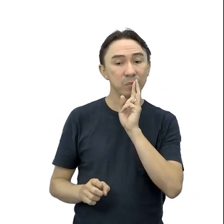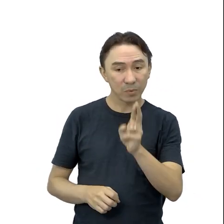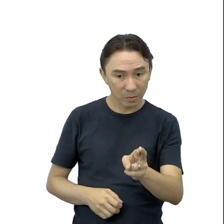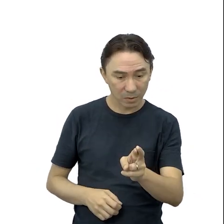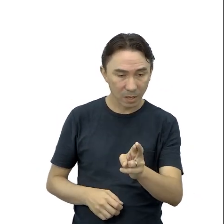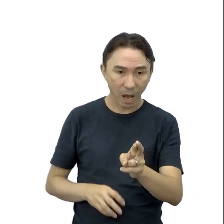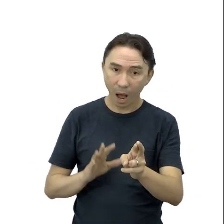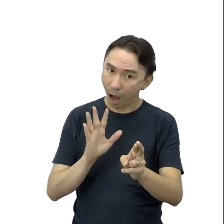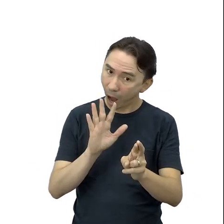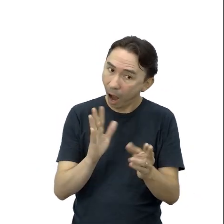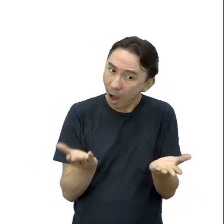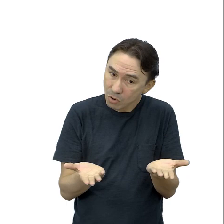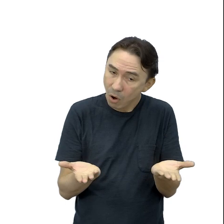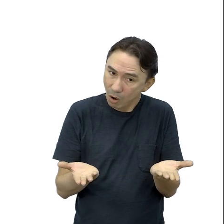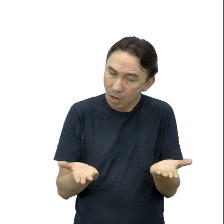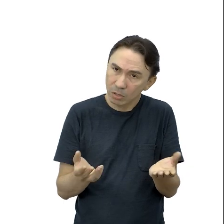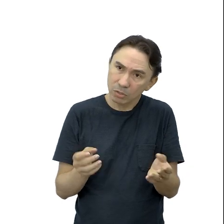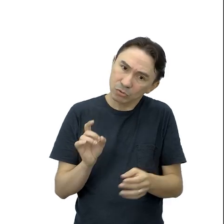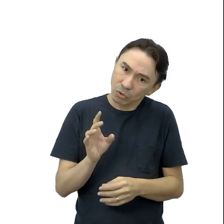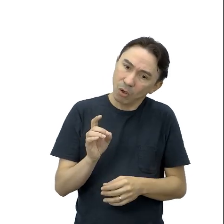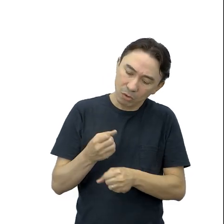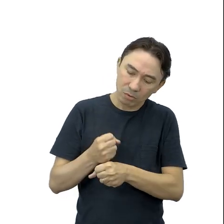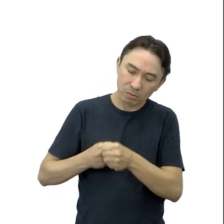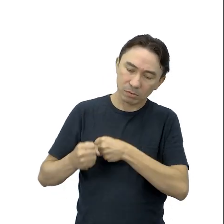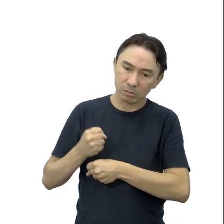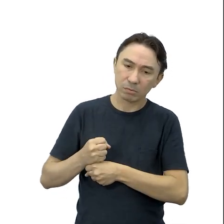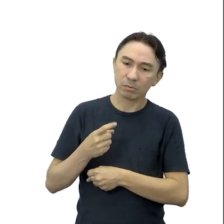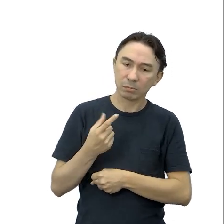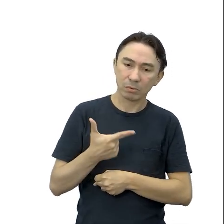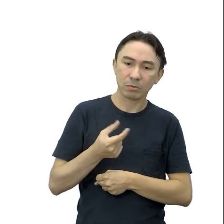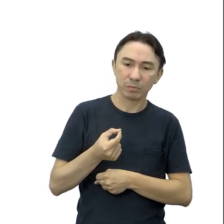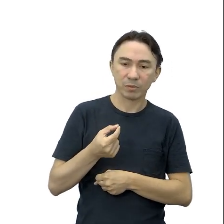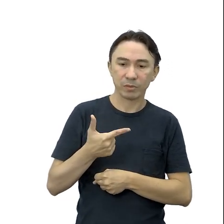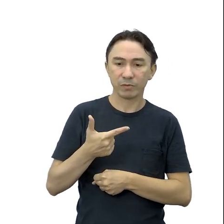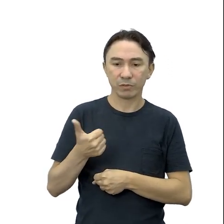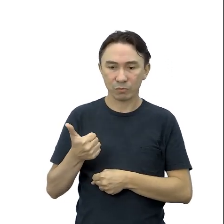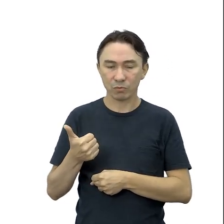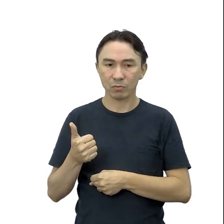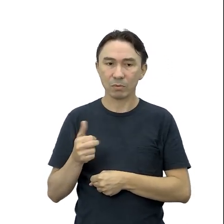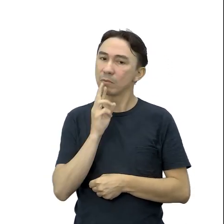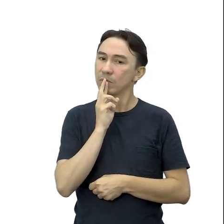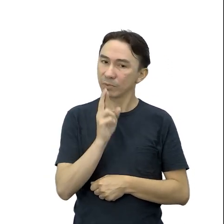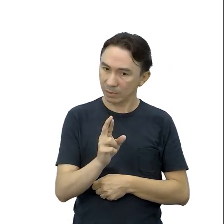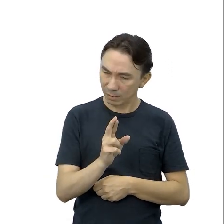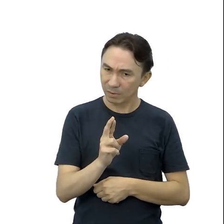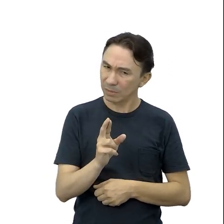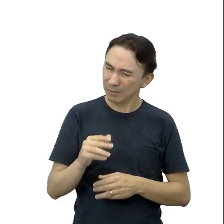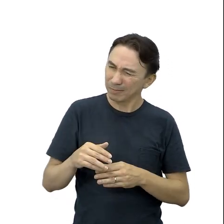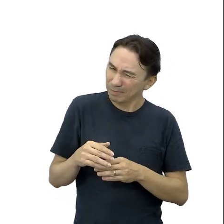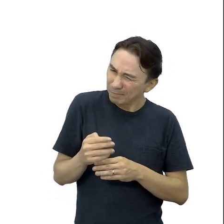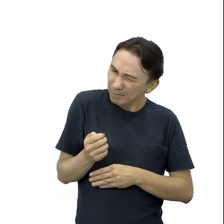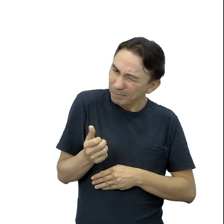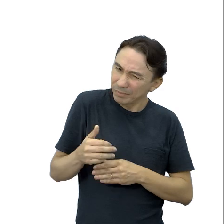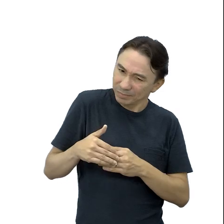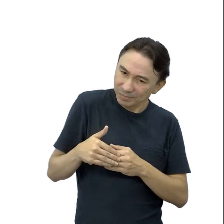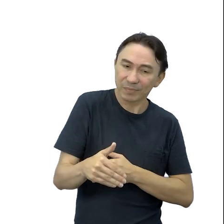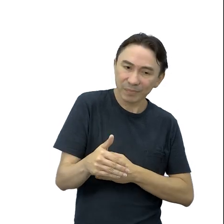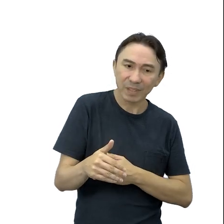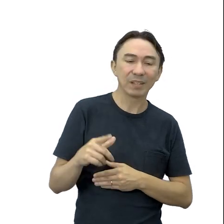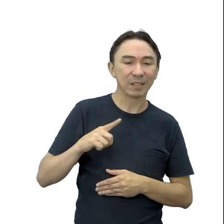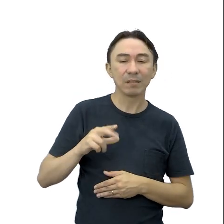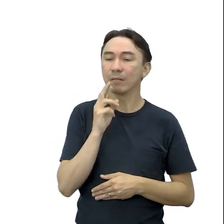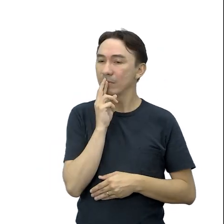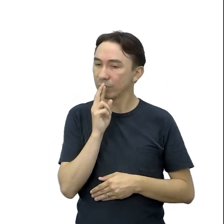de 2021, logo teremos da ADE de 2022, que esses resultados que possivelmente